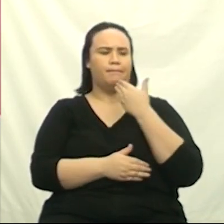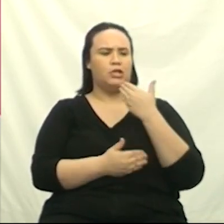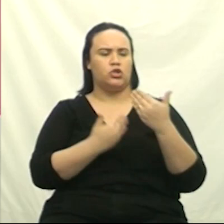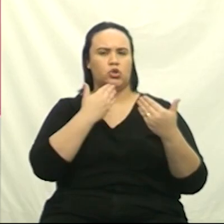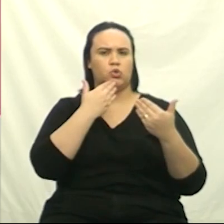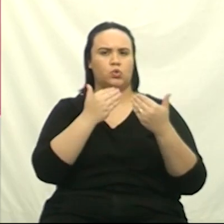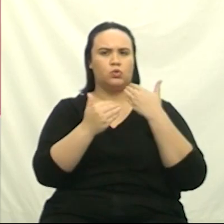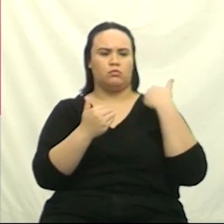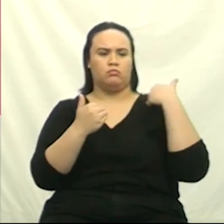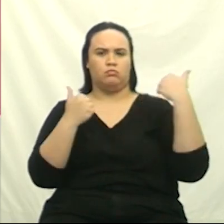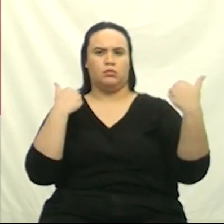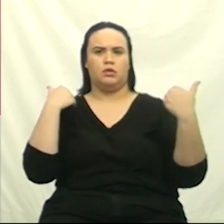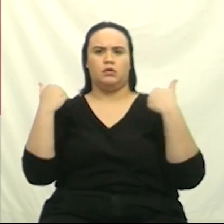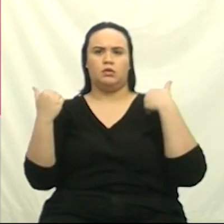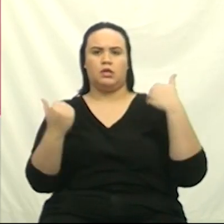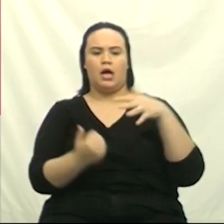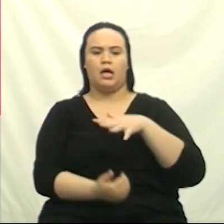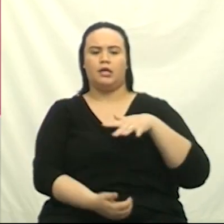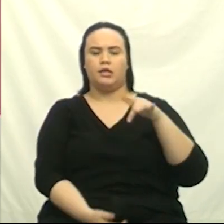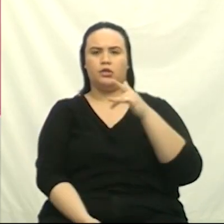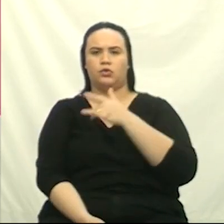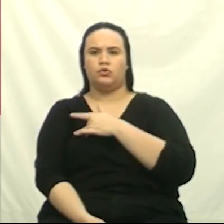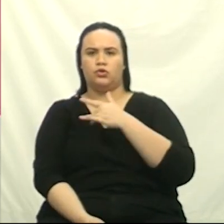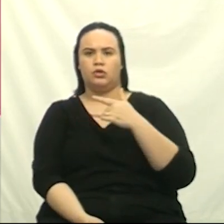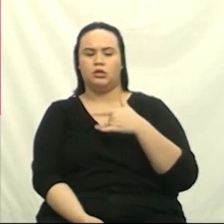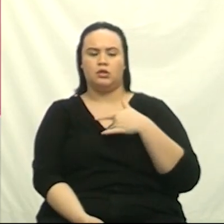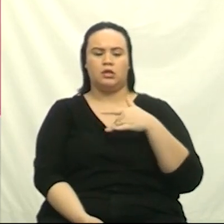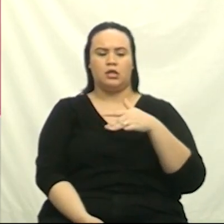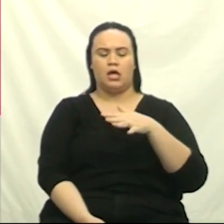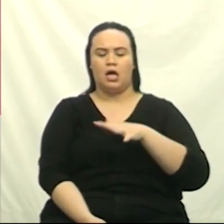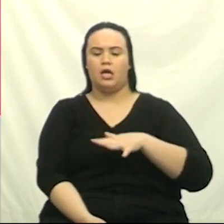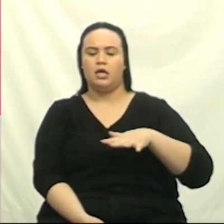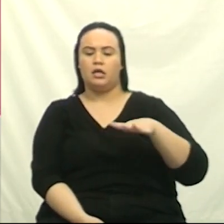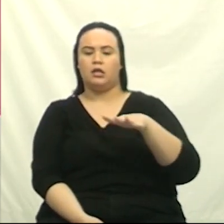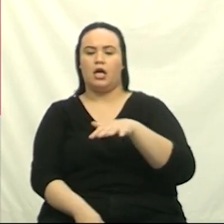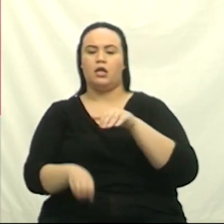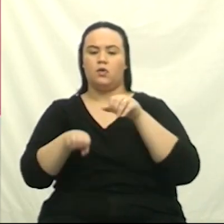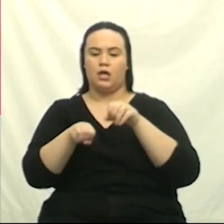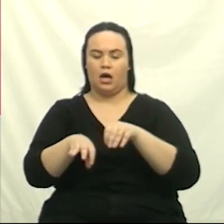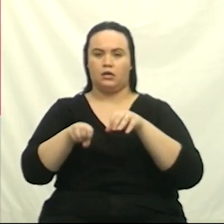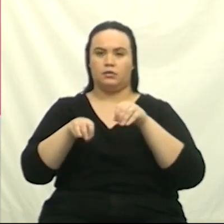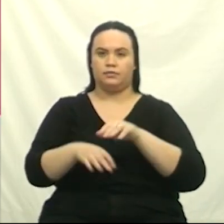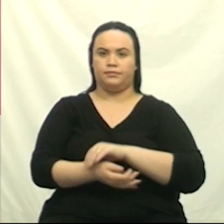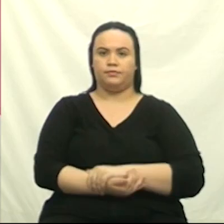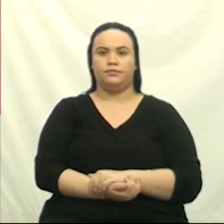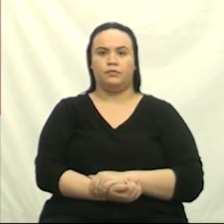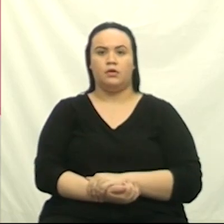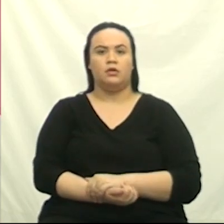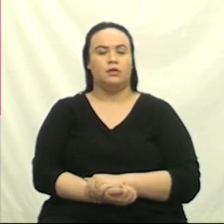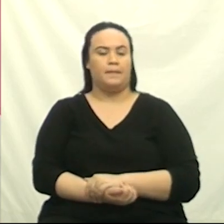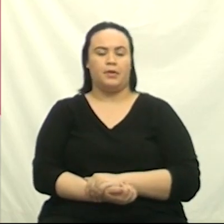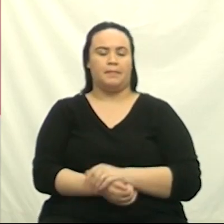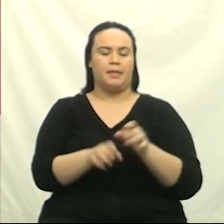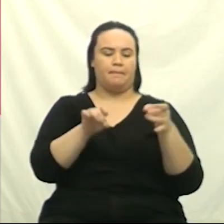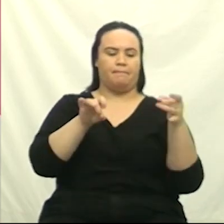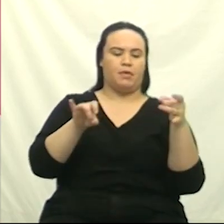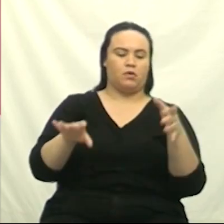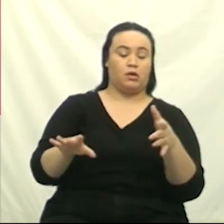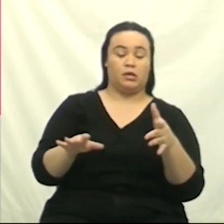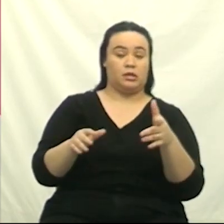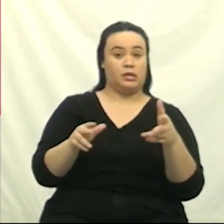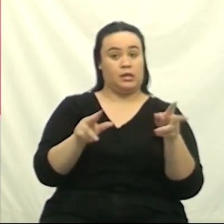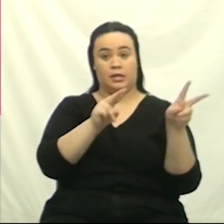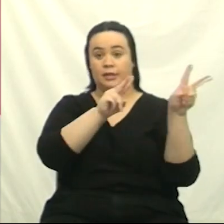do eixo da saúde seja do eixo da educação e nós não podemos dar as costas para esta pauta que é muito